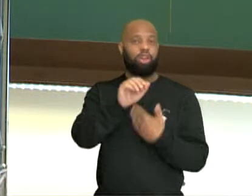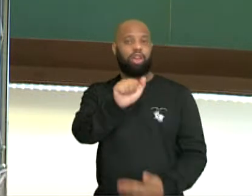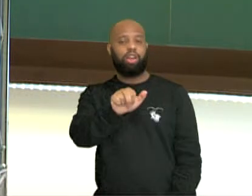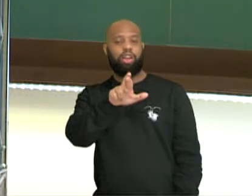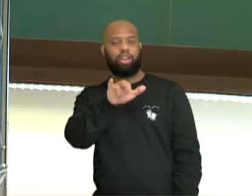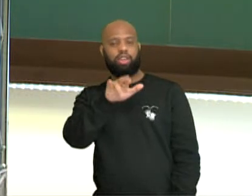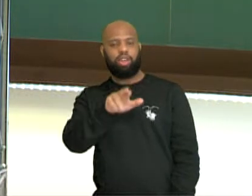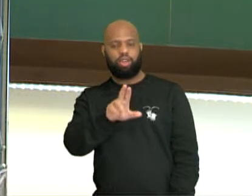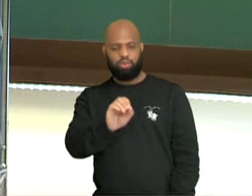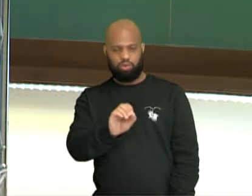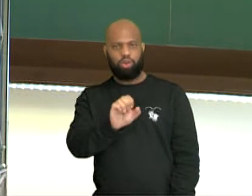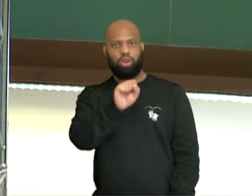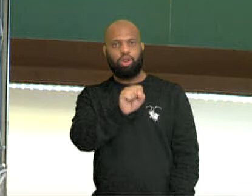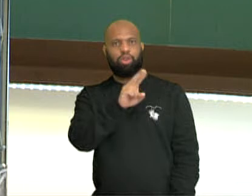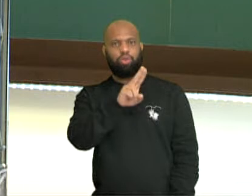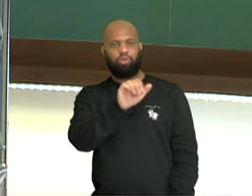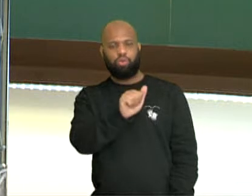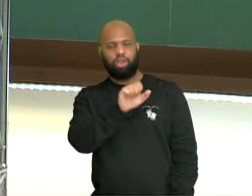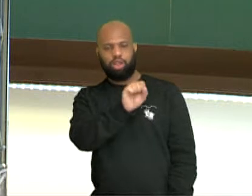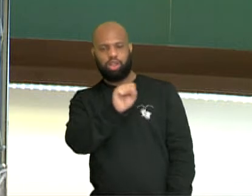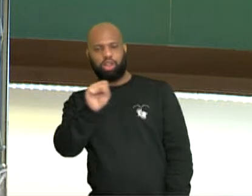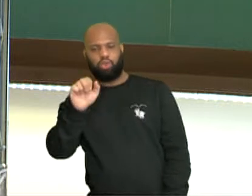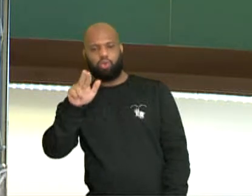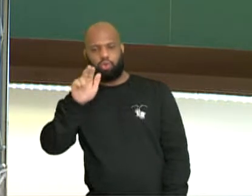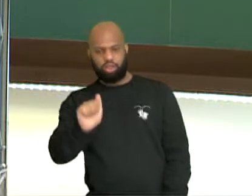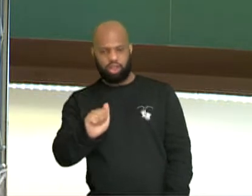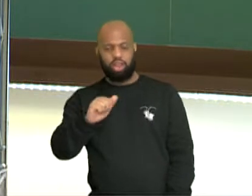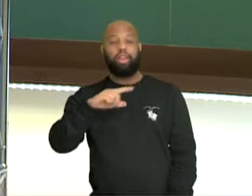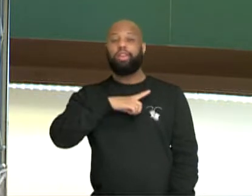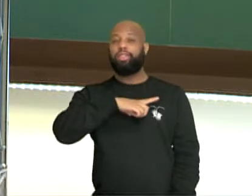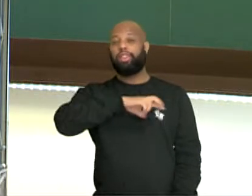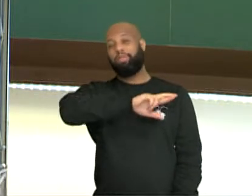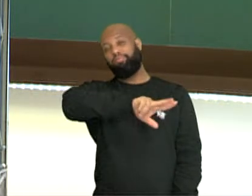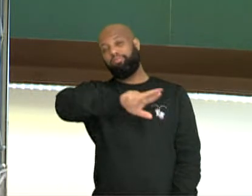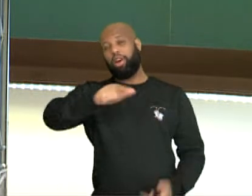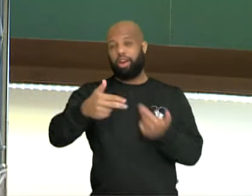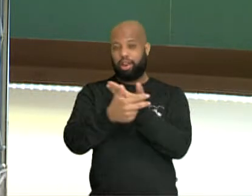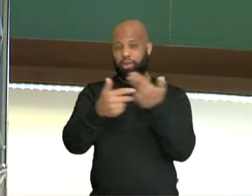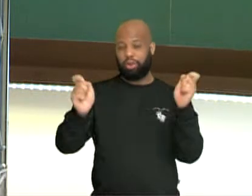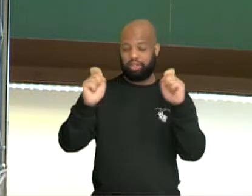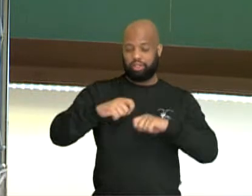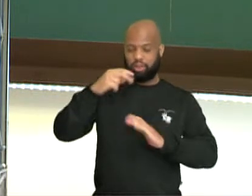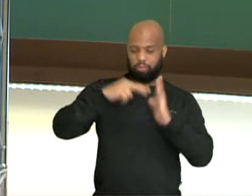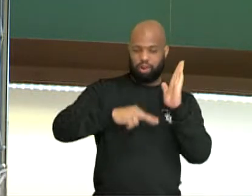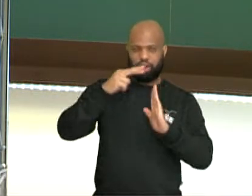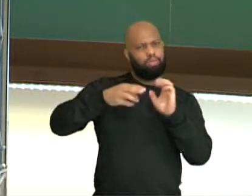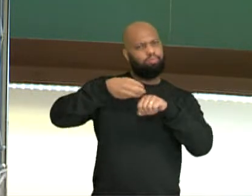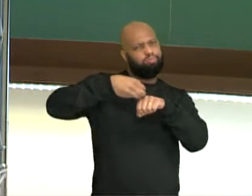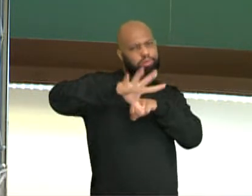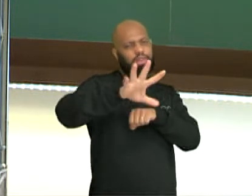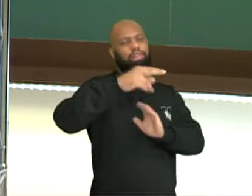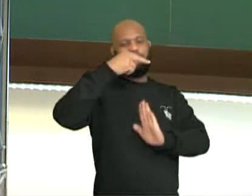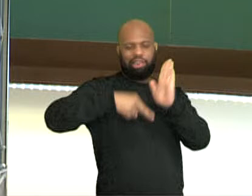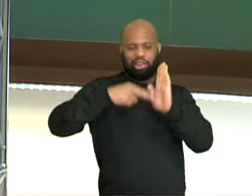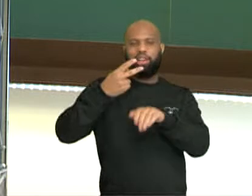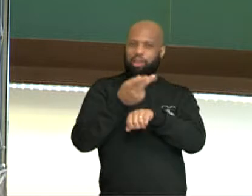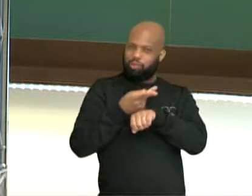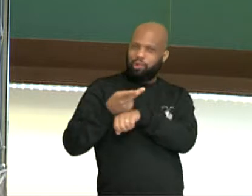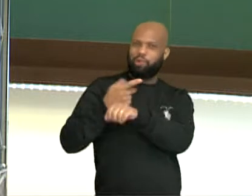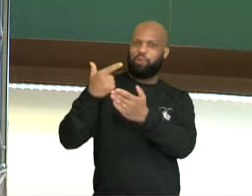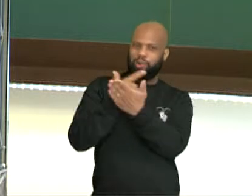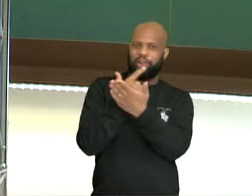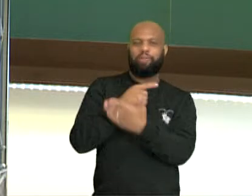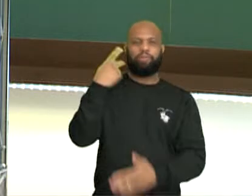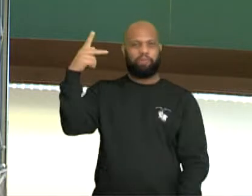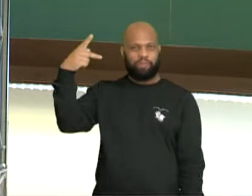da Compadecida, o Coronel Lobisomem, tem uma obra vastíssima para ser lida. Eu sugiro a você que leia muito